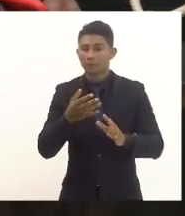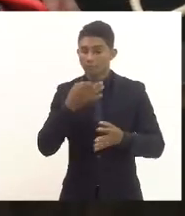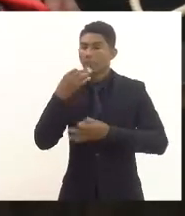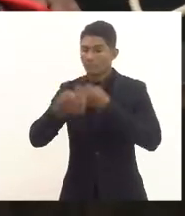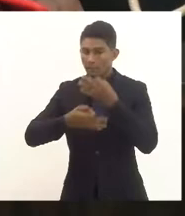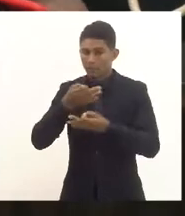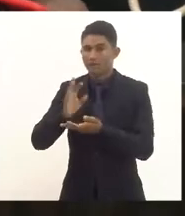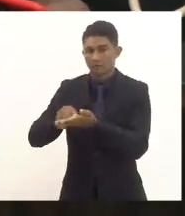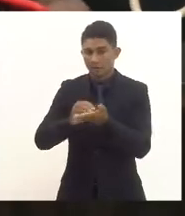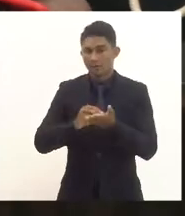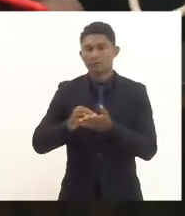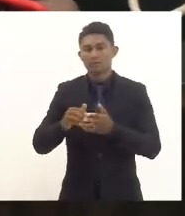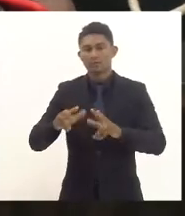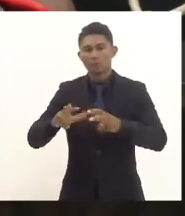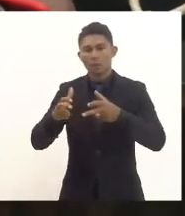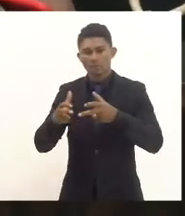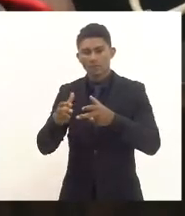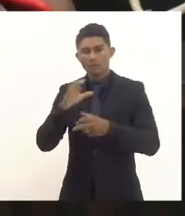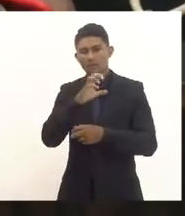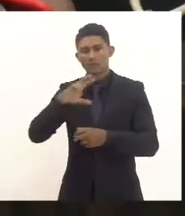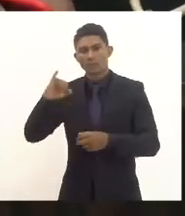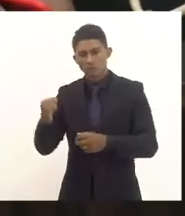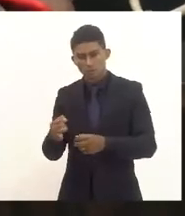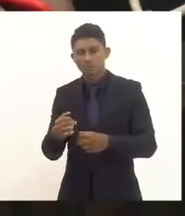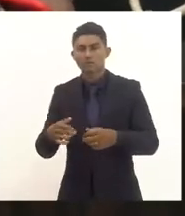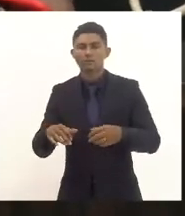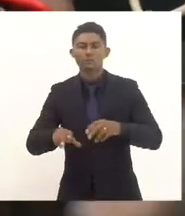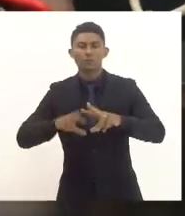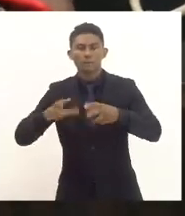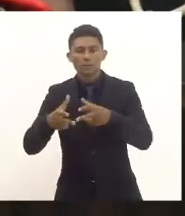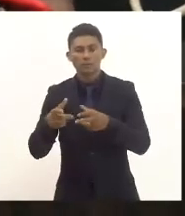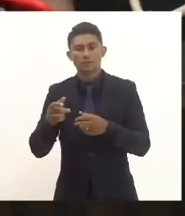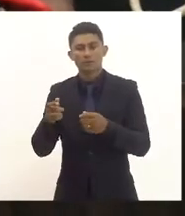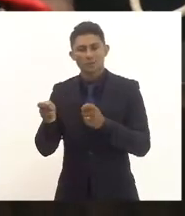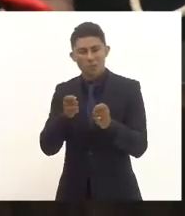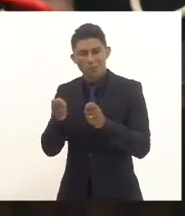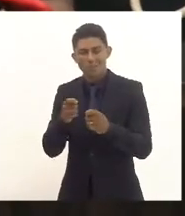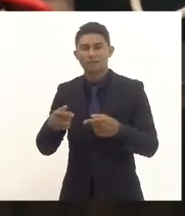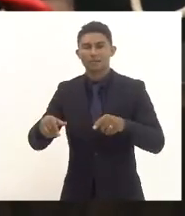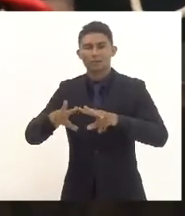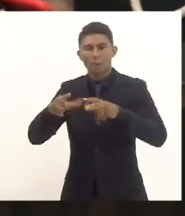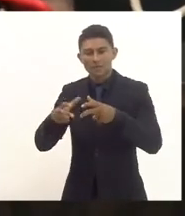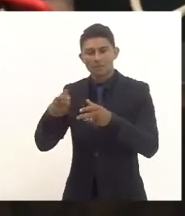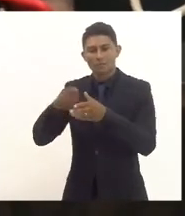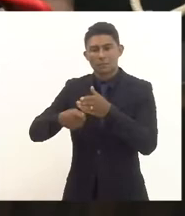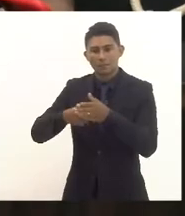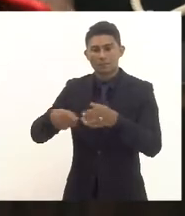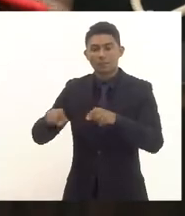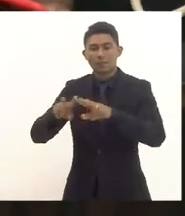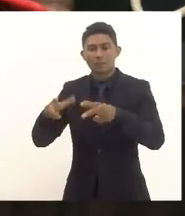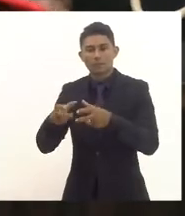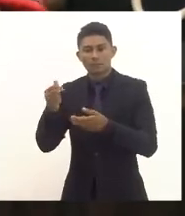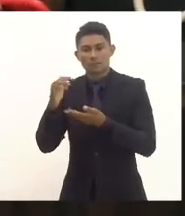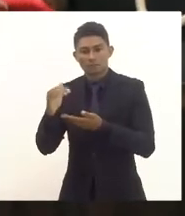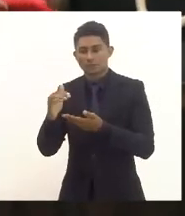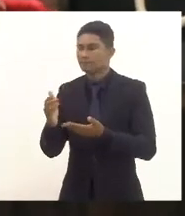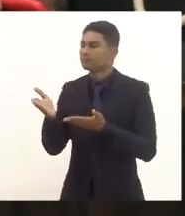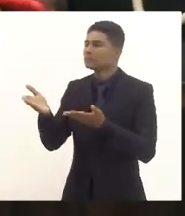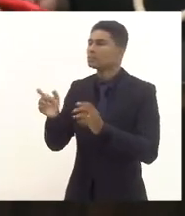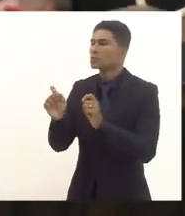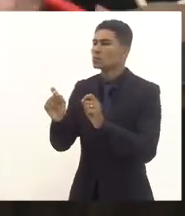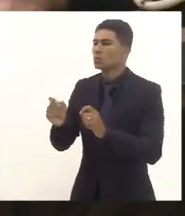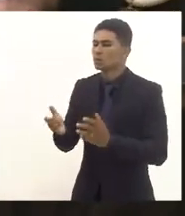as emendas de plenário e das comissões condição Justiça economia tributação e orçamento questão de ordem Deputado Luiz Paulo